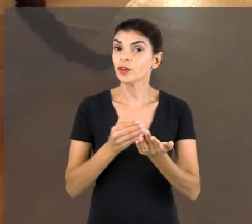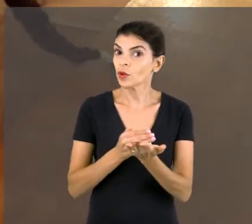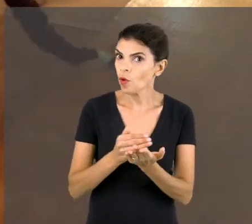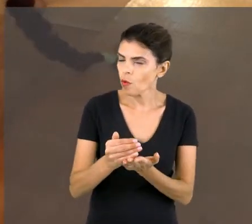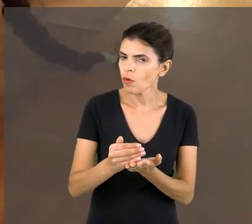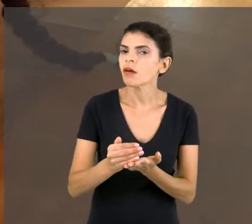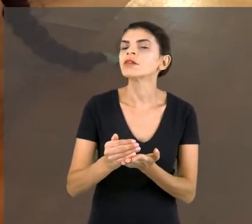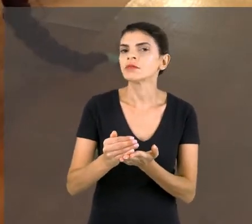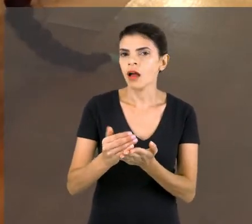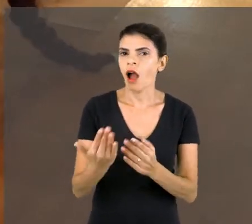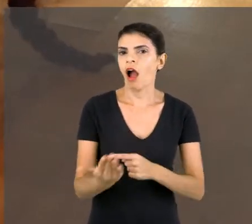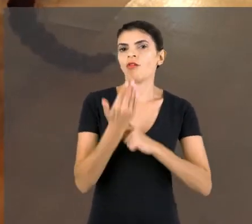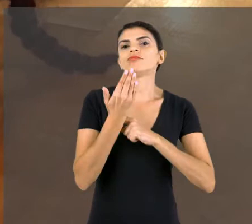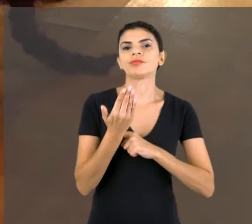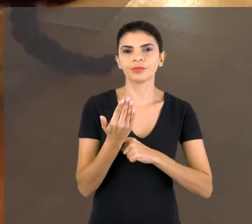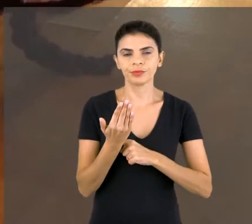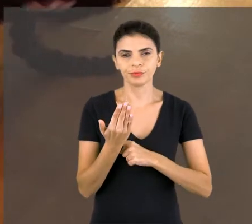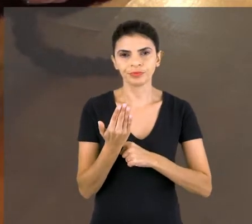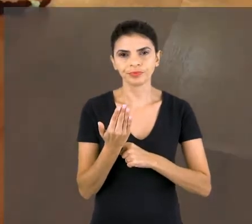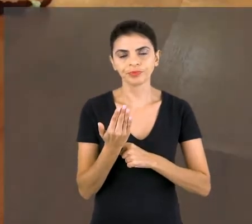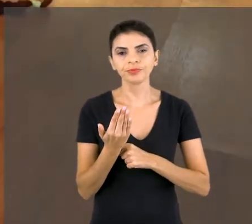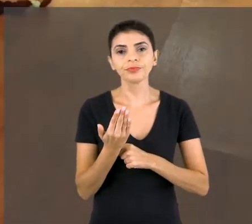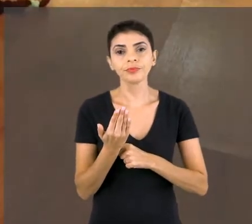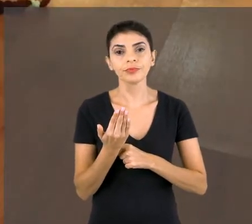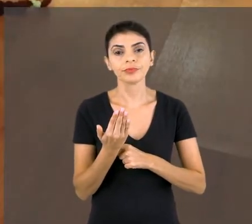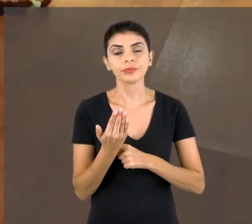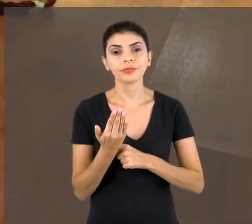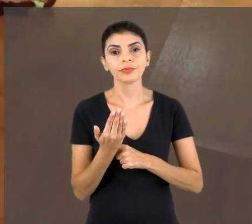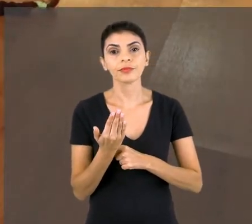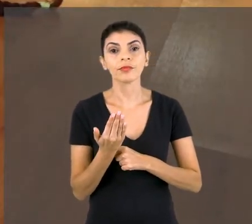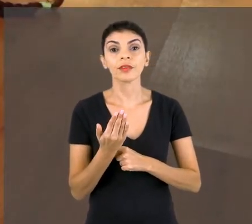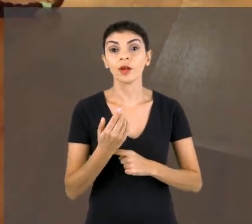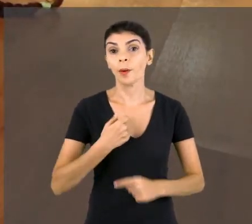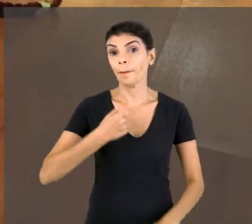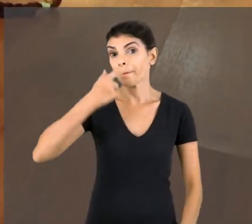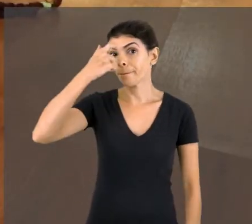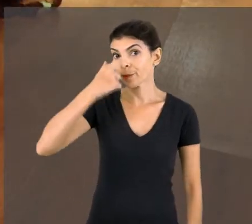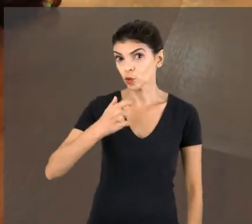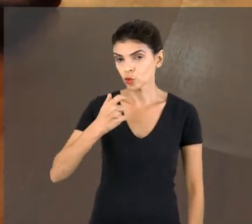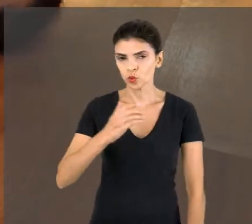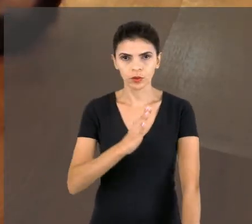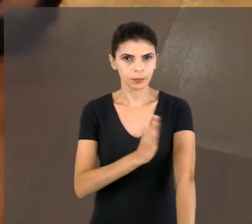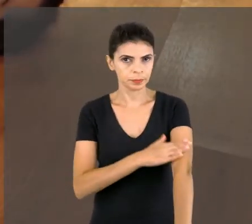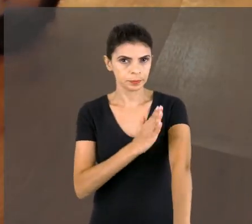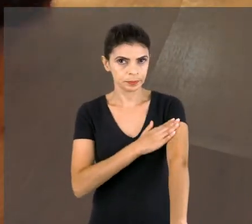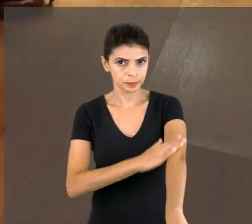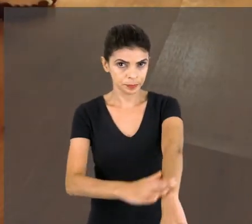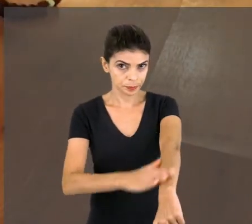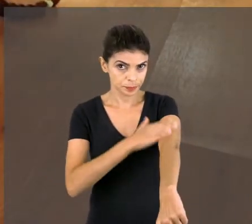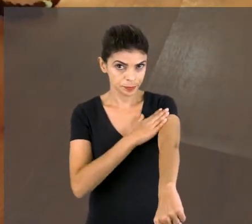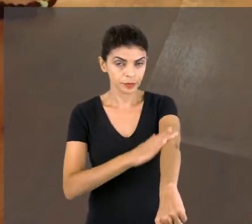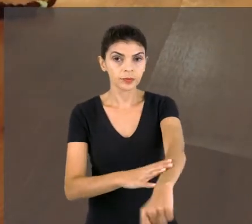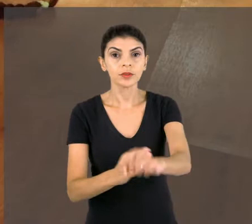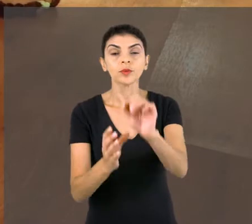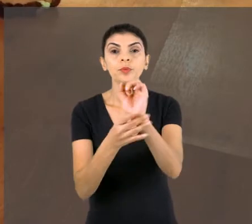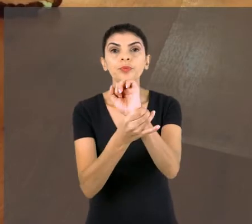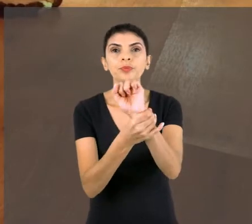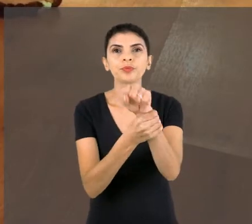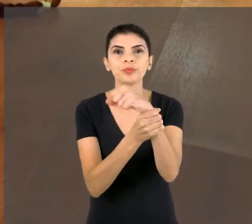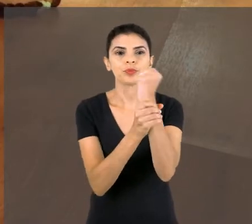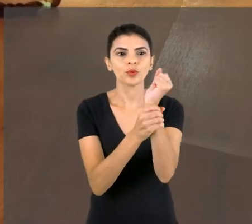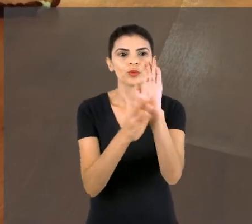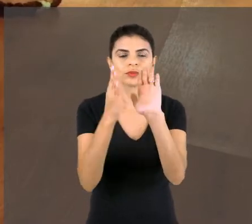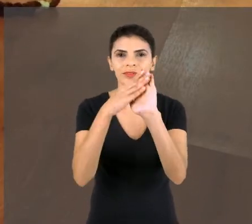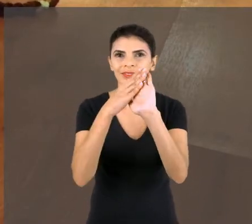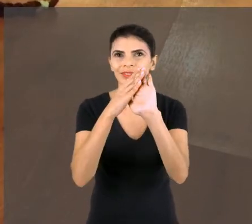Mas inicialmente, isso aqui ajuda muito. E, para finalizar sobre posturas de braço, a gente tem que pensar sobre o punho,